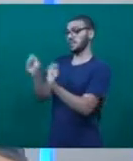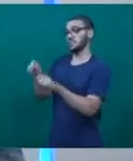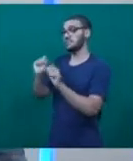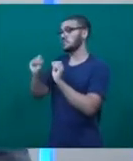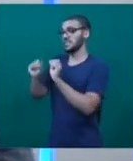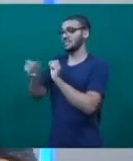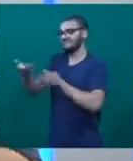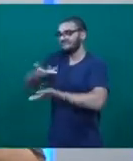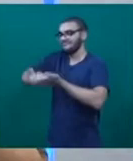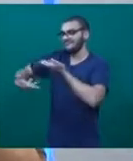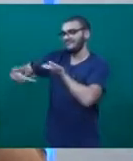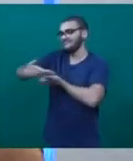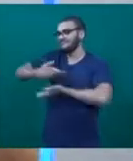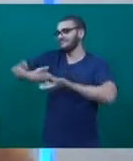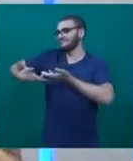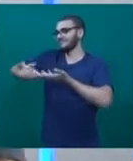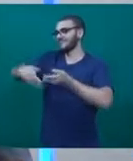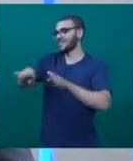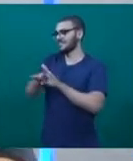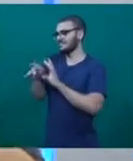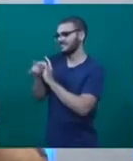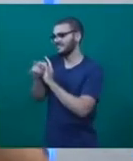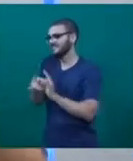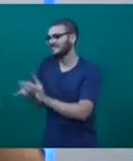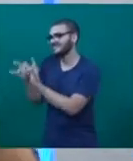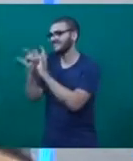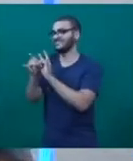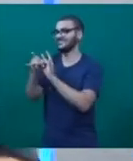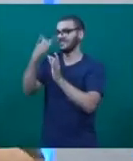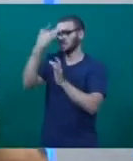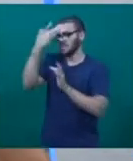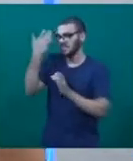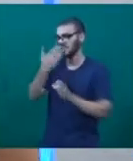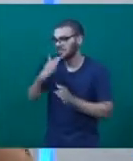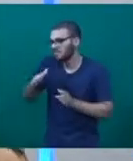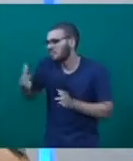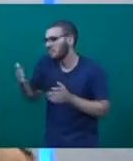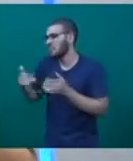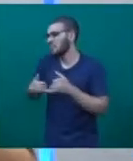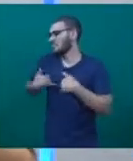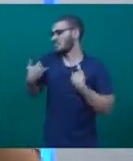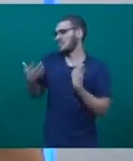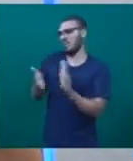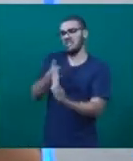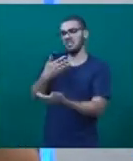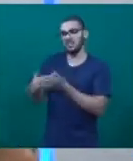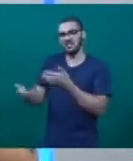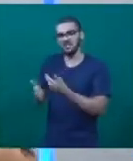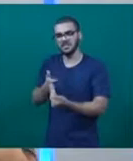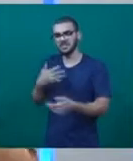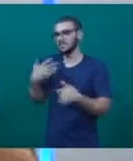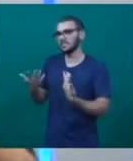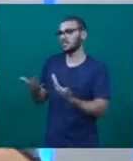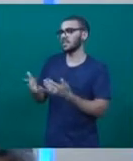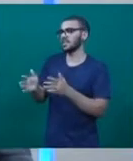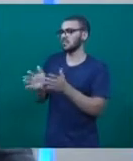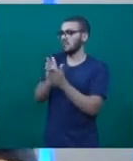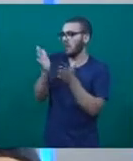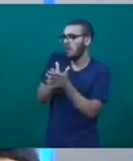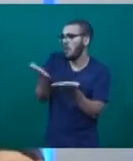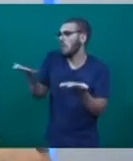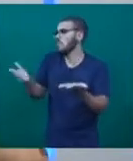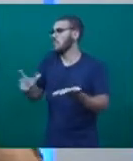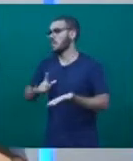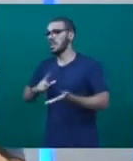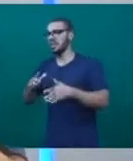de integrar todos os povos, né, todas as idades, todas as faixas etárias, todas as classes sociais.